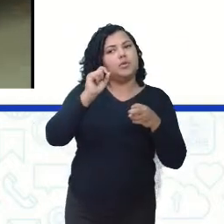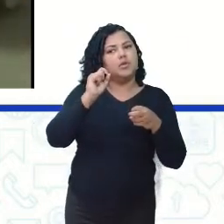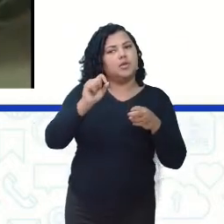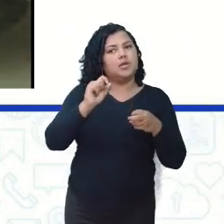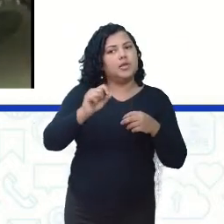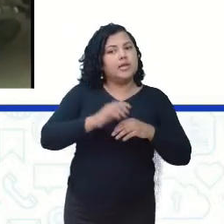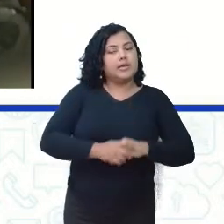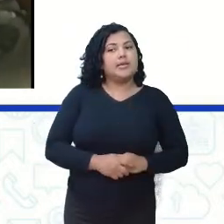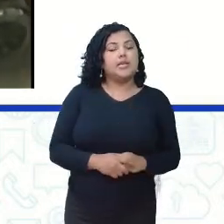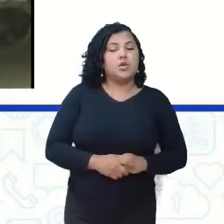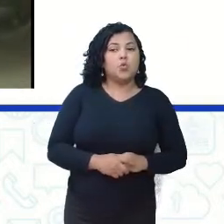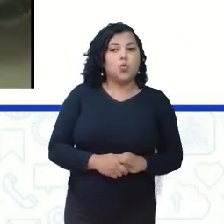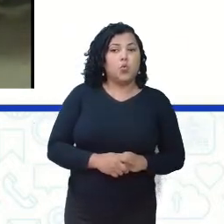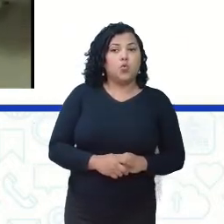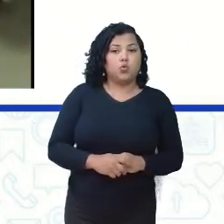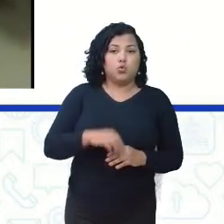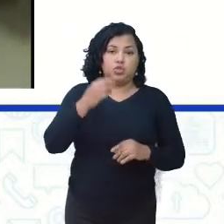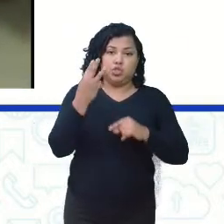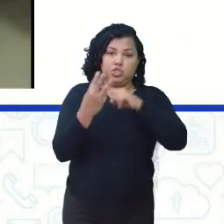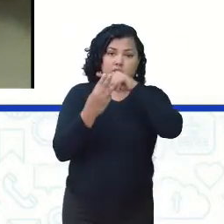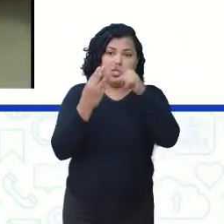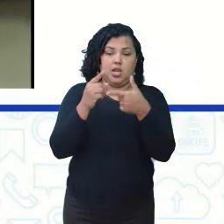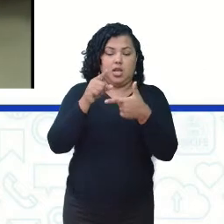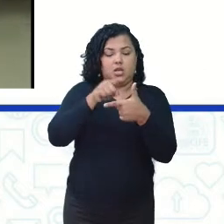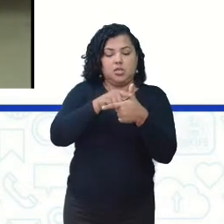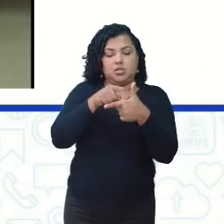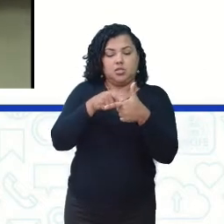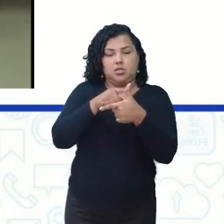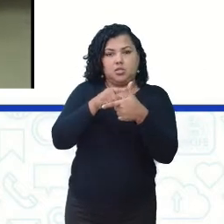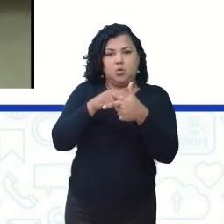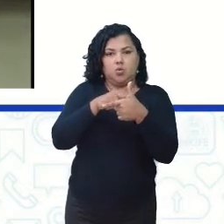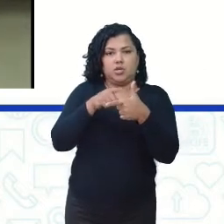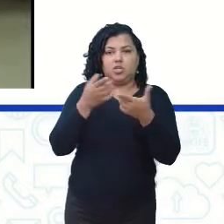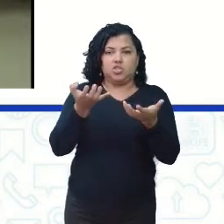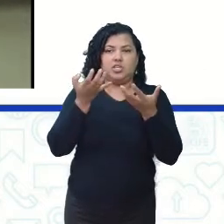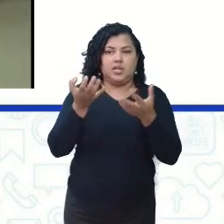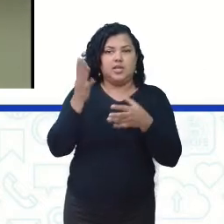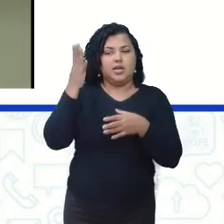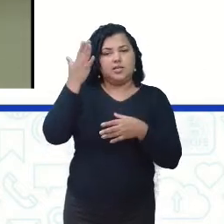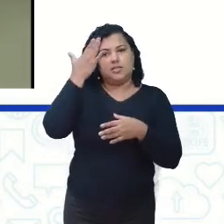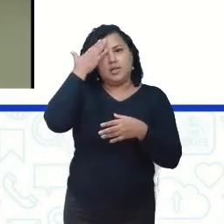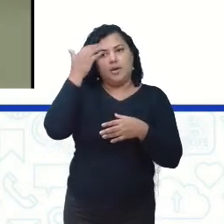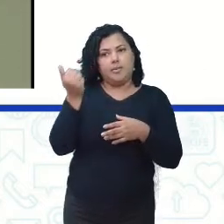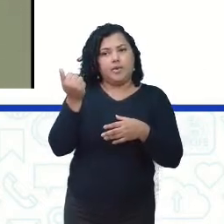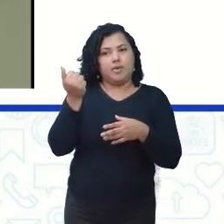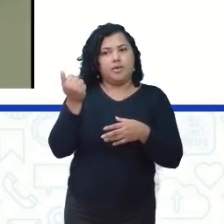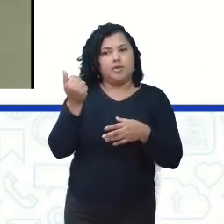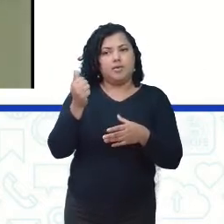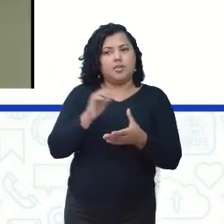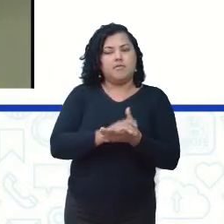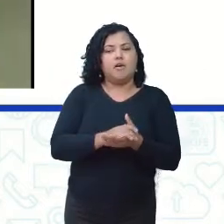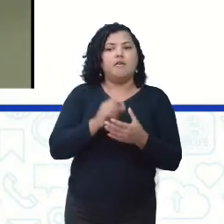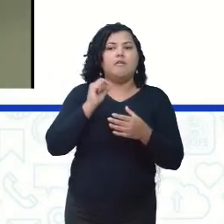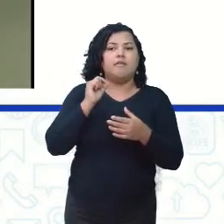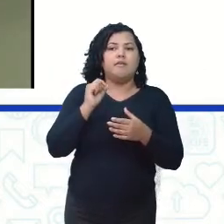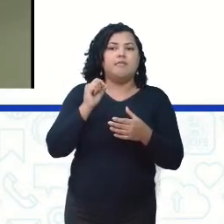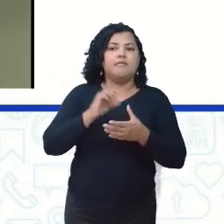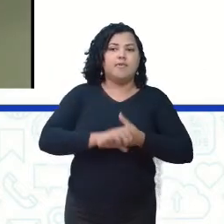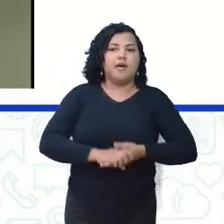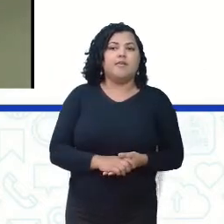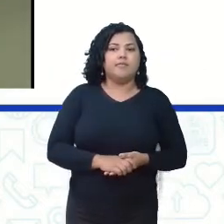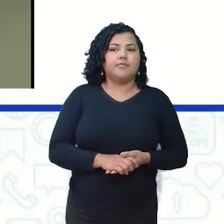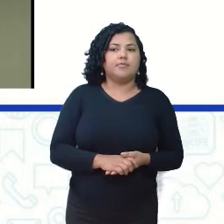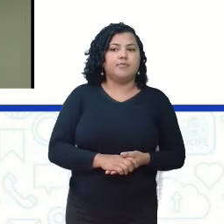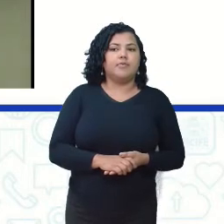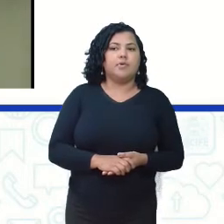aqueles 3 ângulos que nós estávamos querendo saber qual é a sua medida, eles vão fechar e vão formar um ângulo de 180